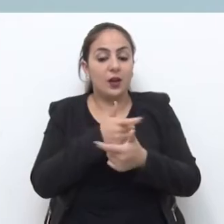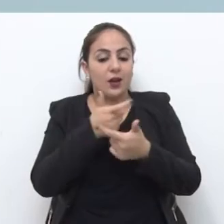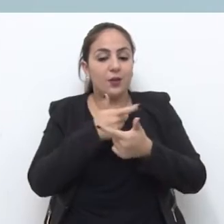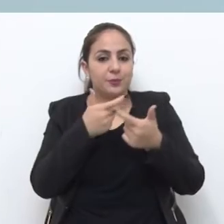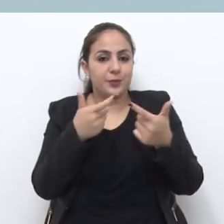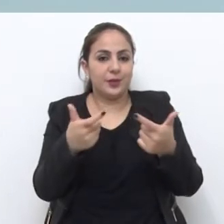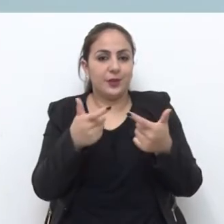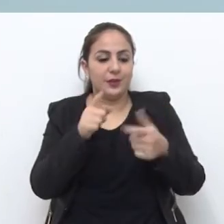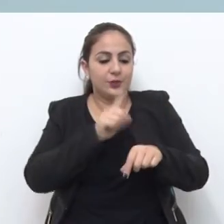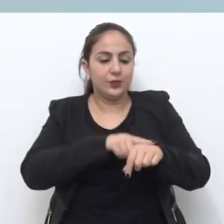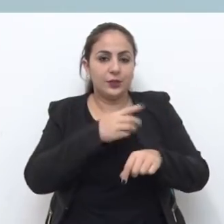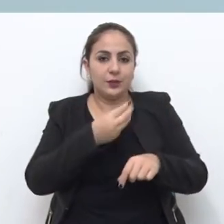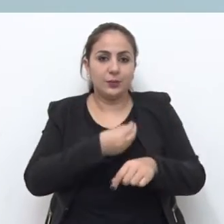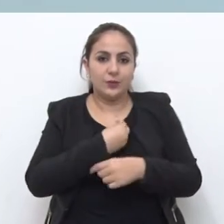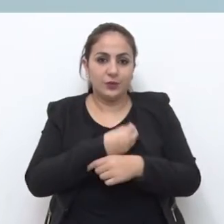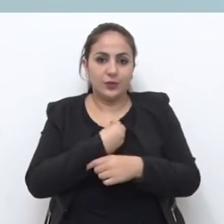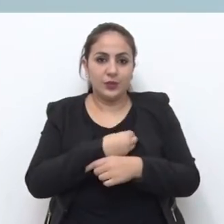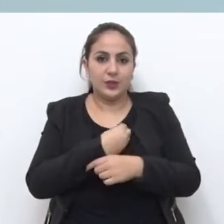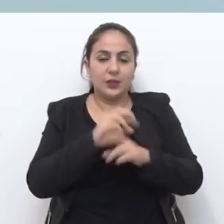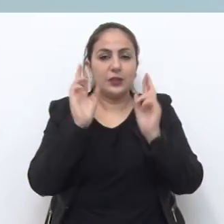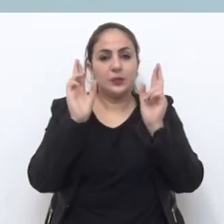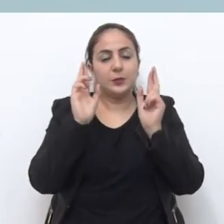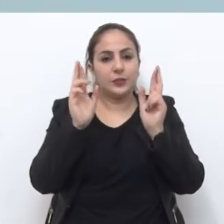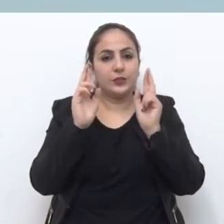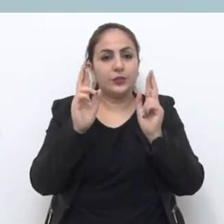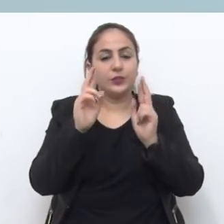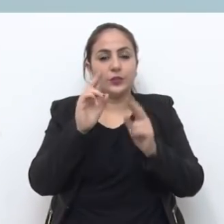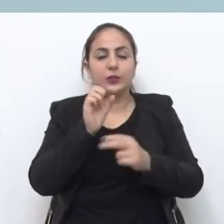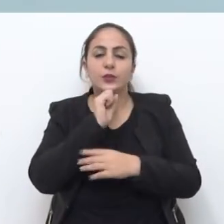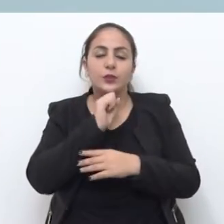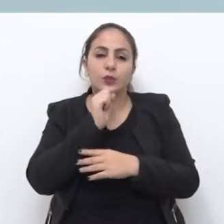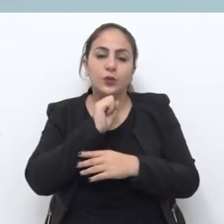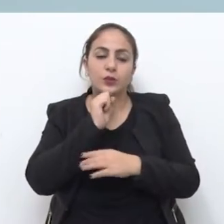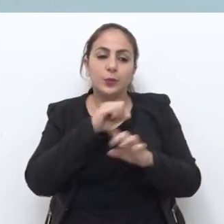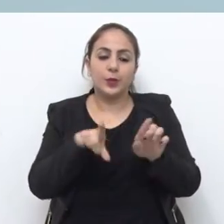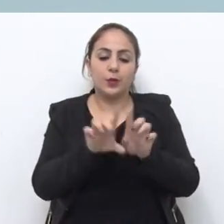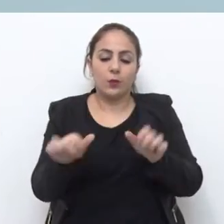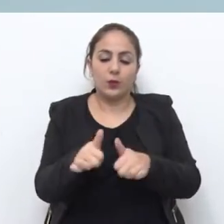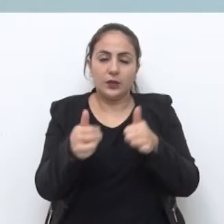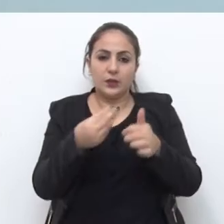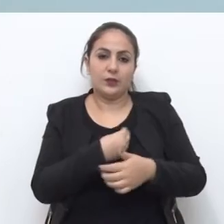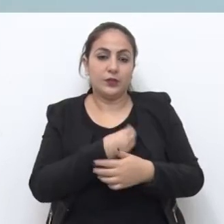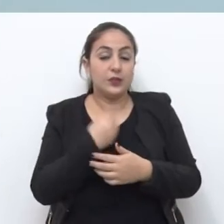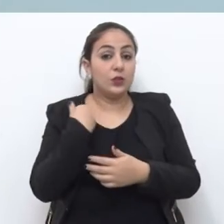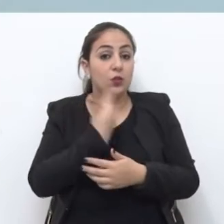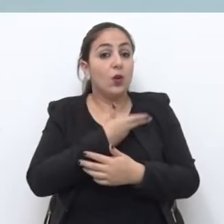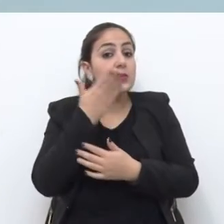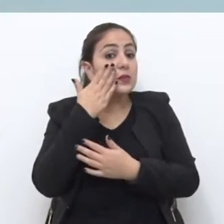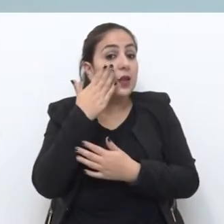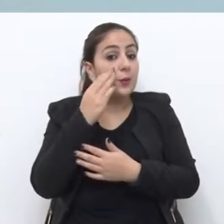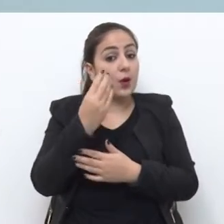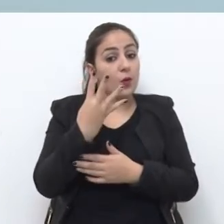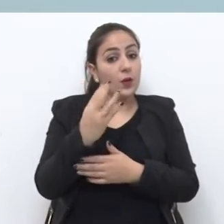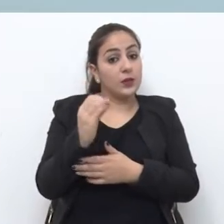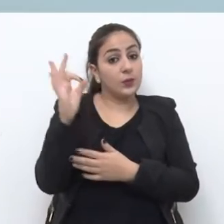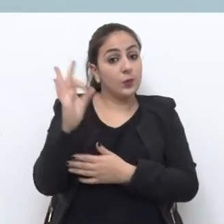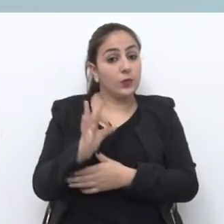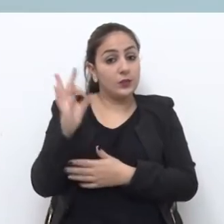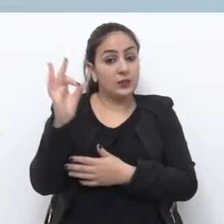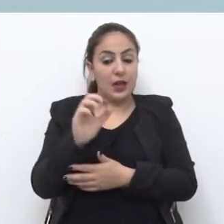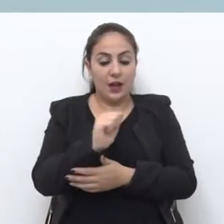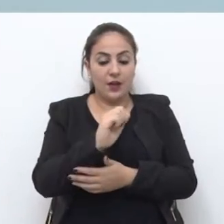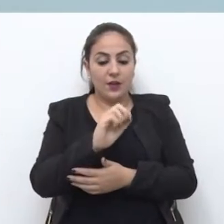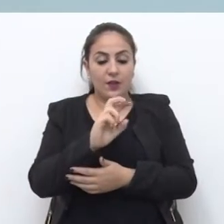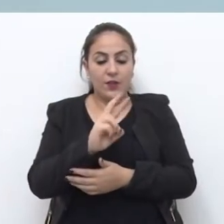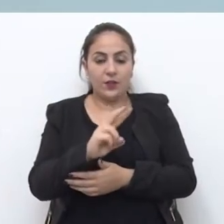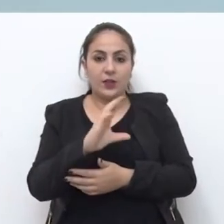uma ampliação do tempo de vida, da expectativa de vida do idoso com qualidade de vida. A gente sabe que 40% dos